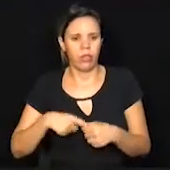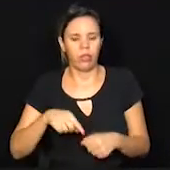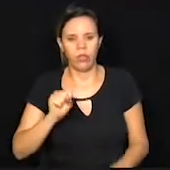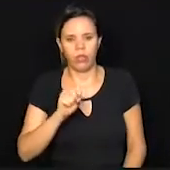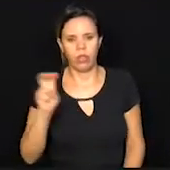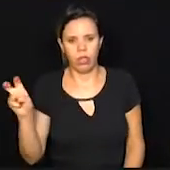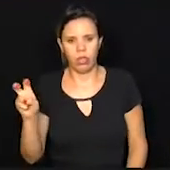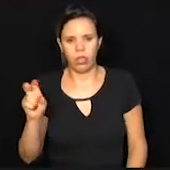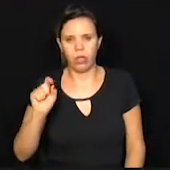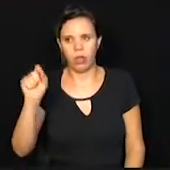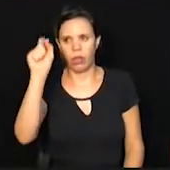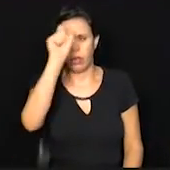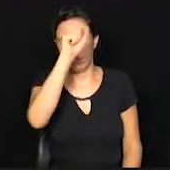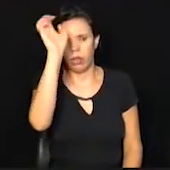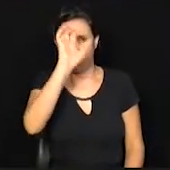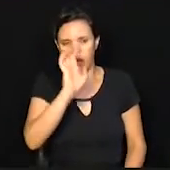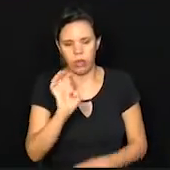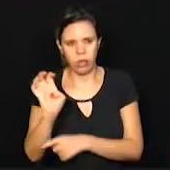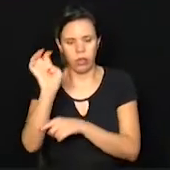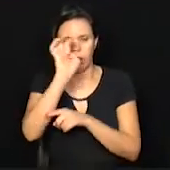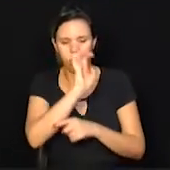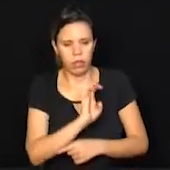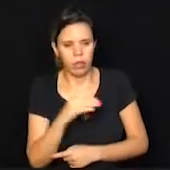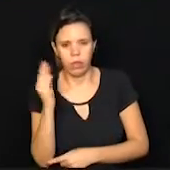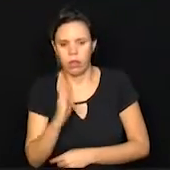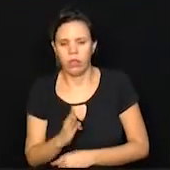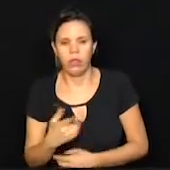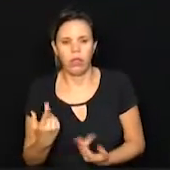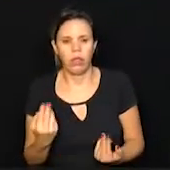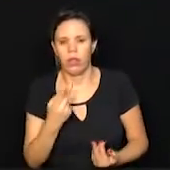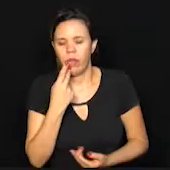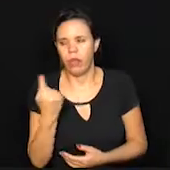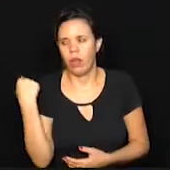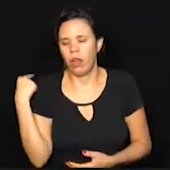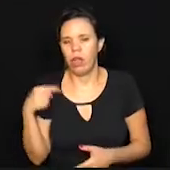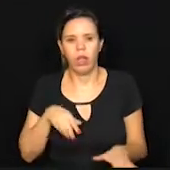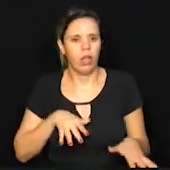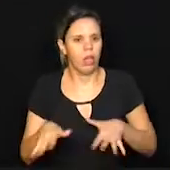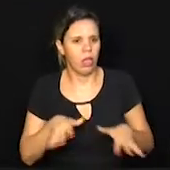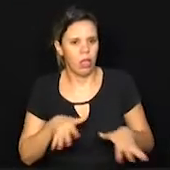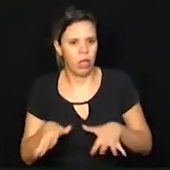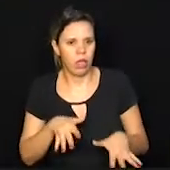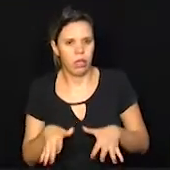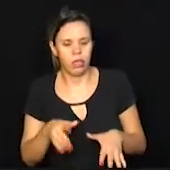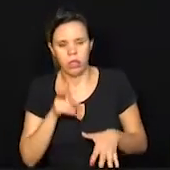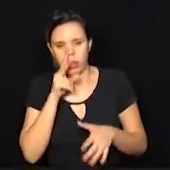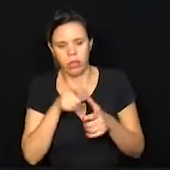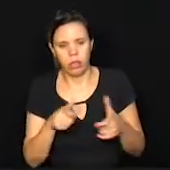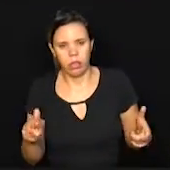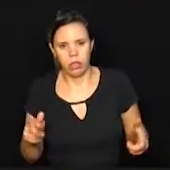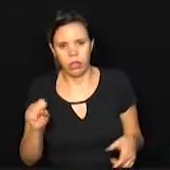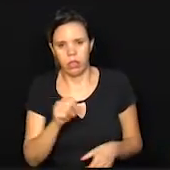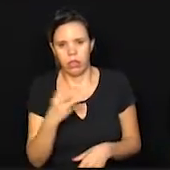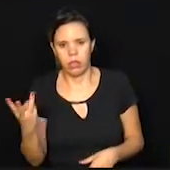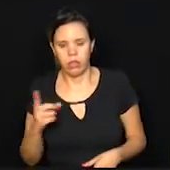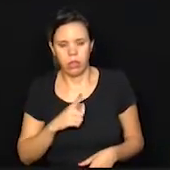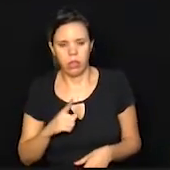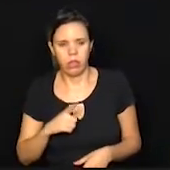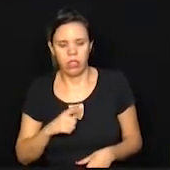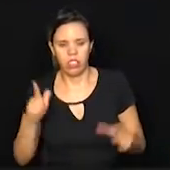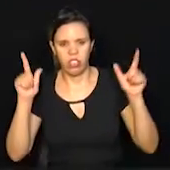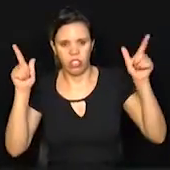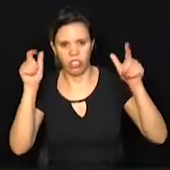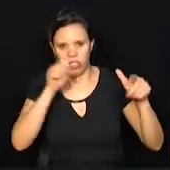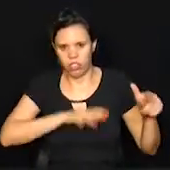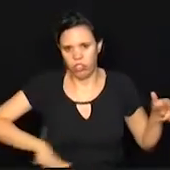85 as capitais e áreas de segurança nacional como eu falei já uma época de mobilização intensa e 83 presente na